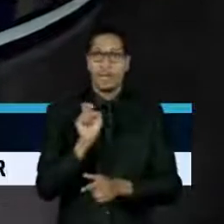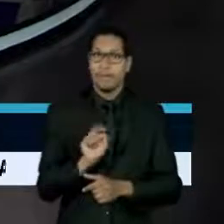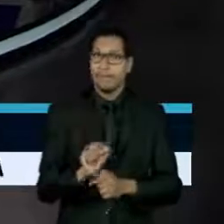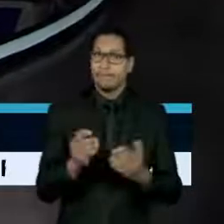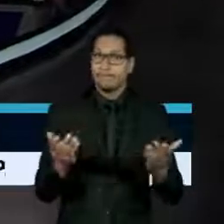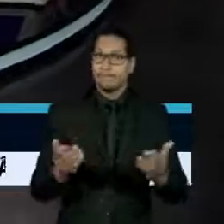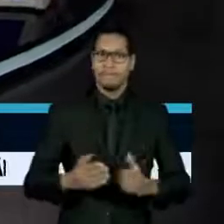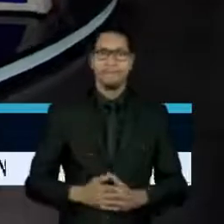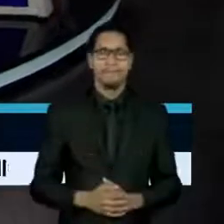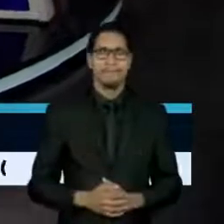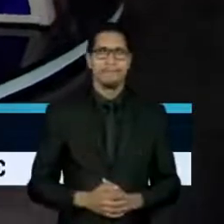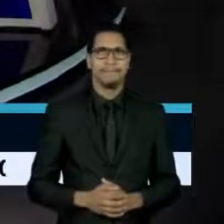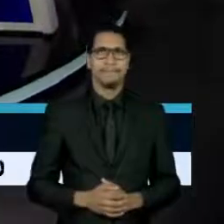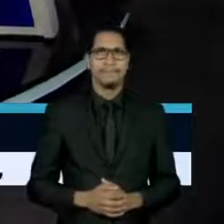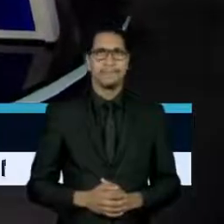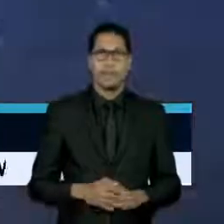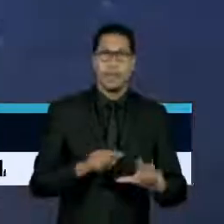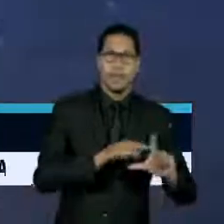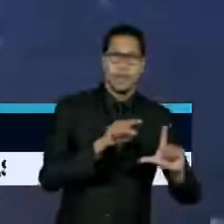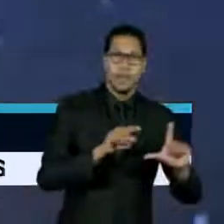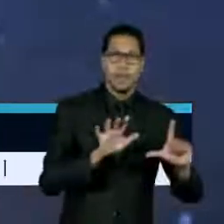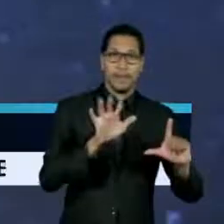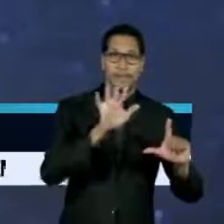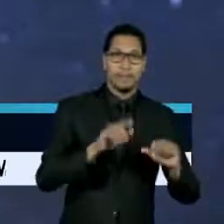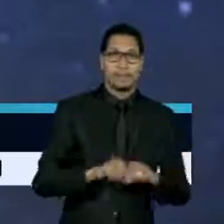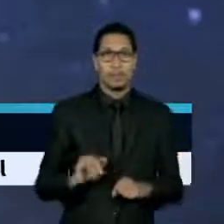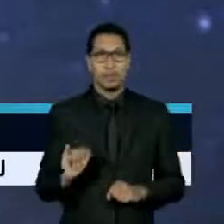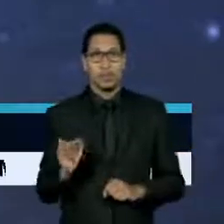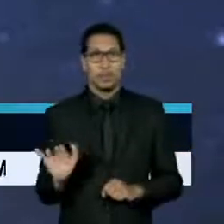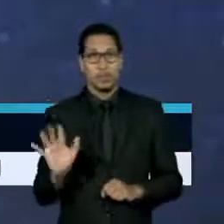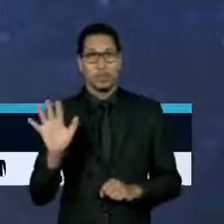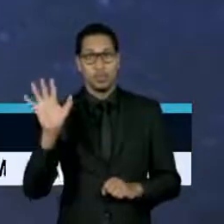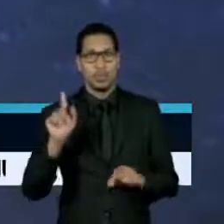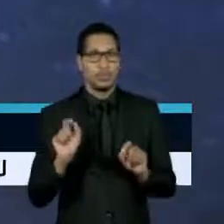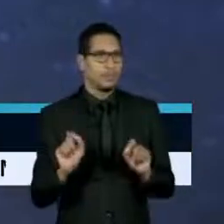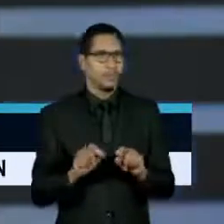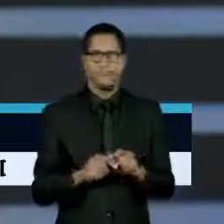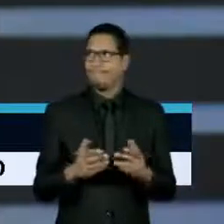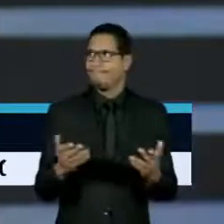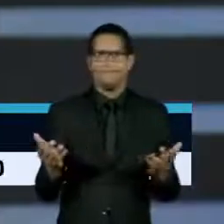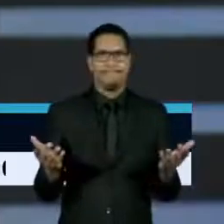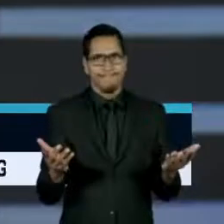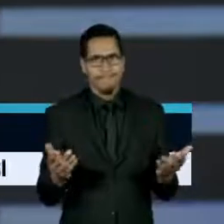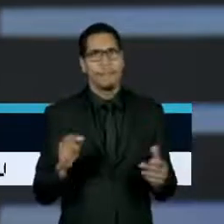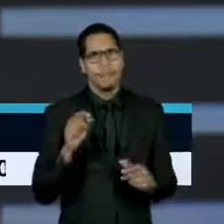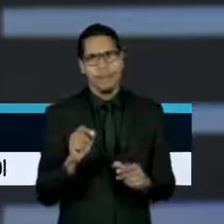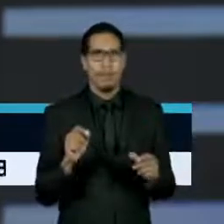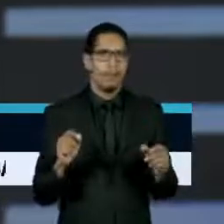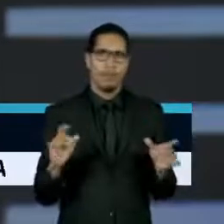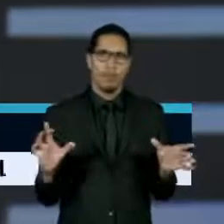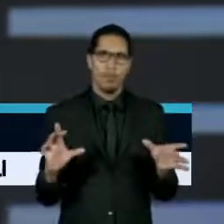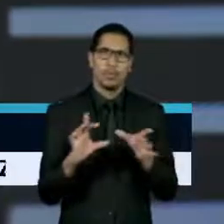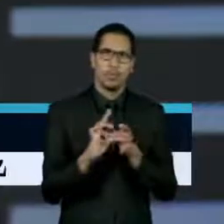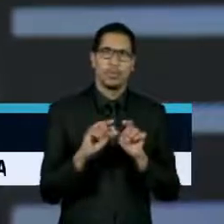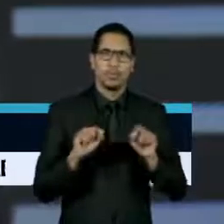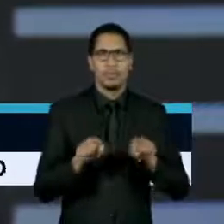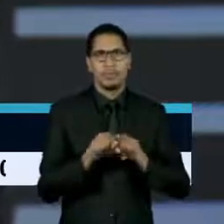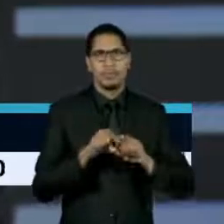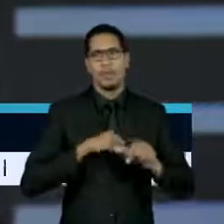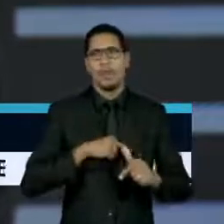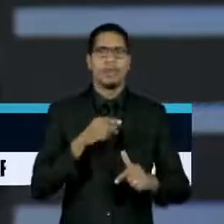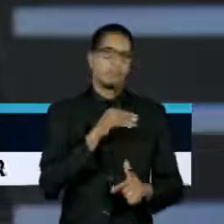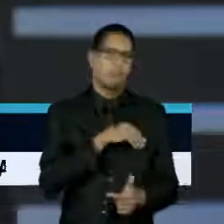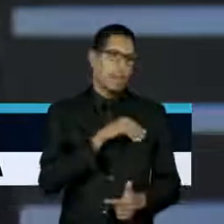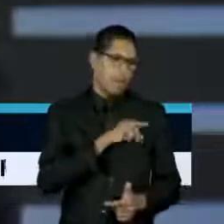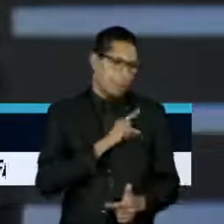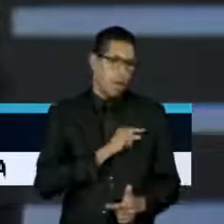inflação e juros altos e renda baixa. É combinação nefasta para as famílias brasileiras, Sérgio. É uma tempestade perfeita,